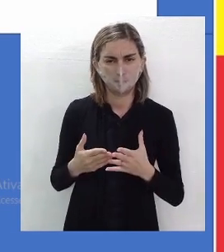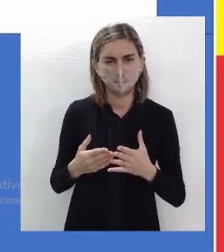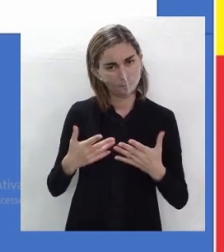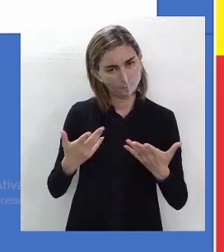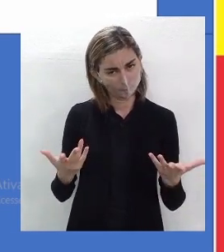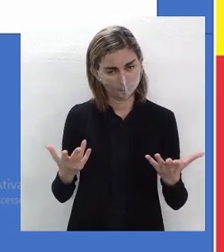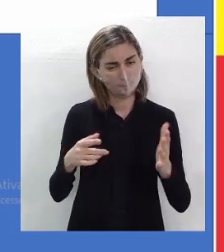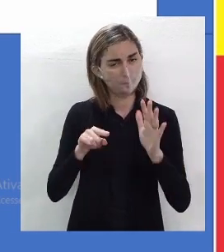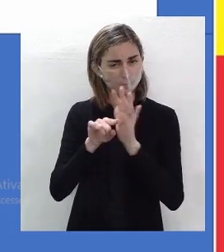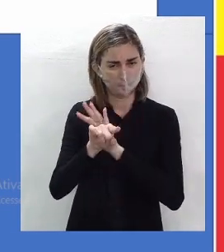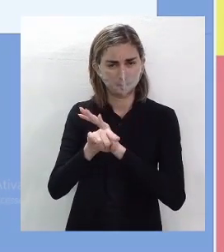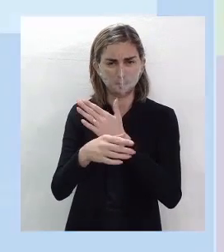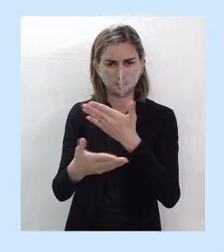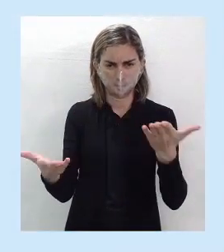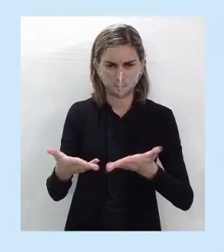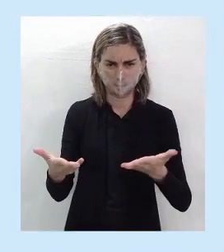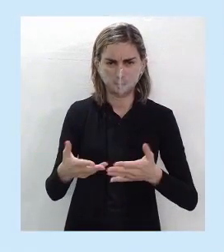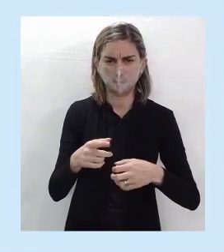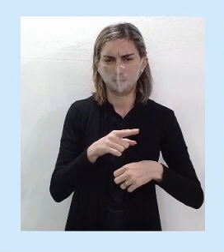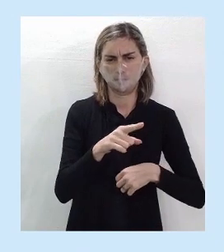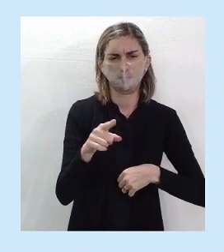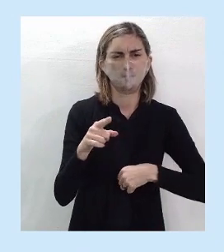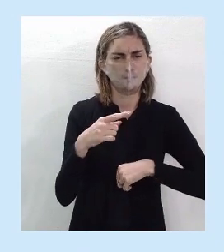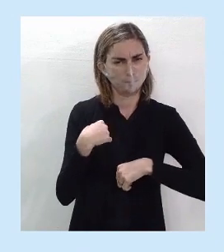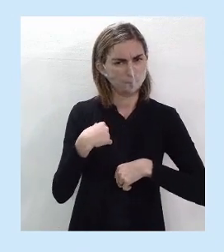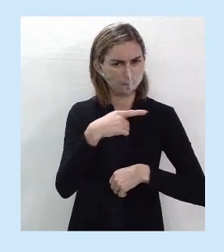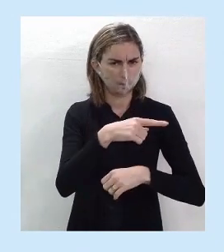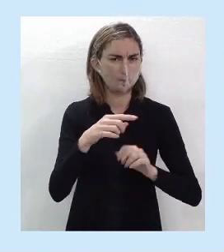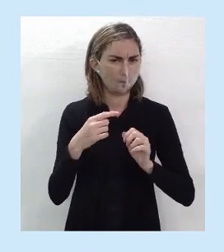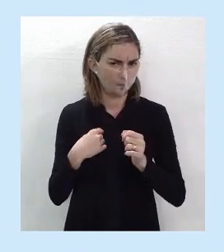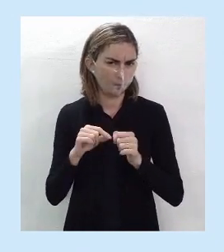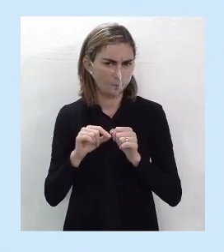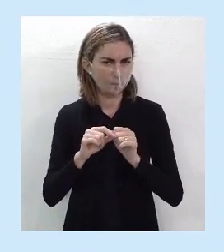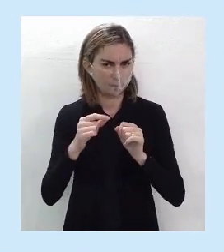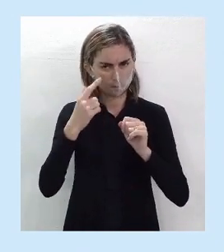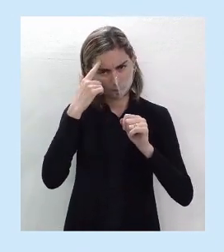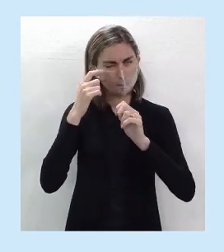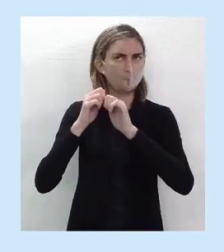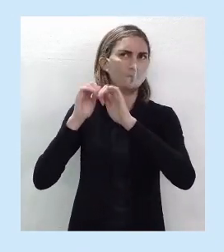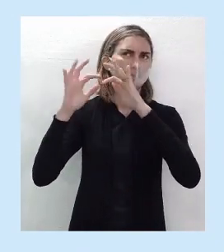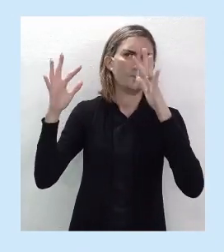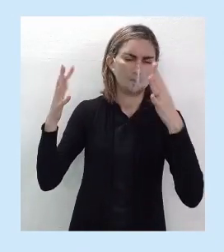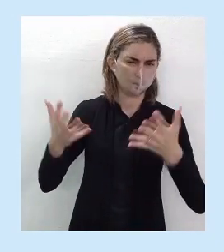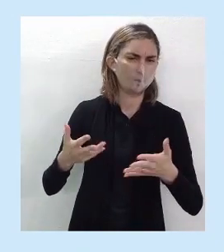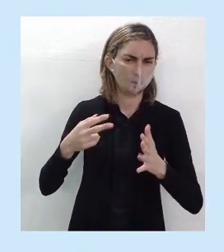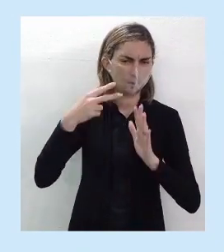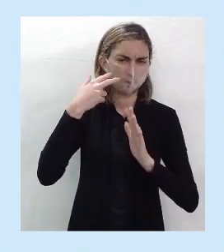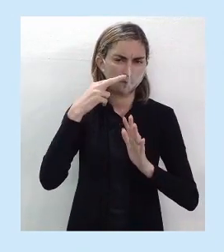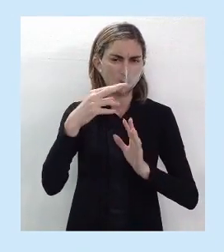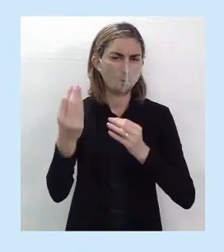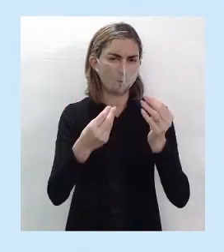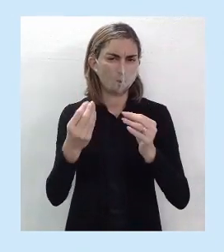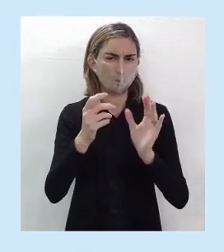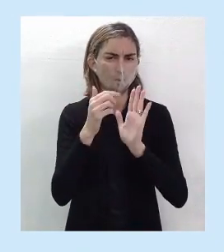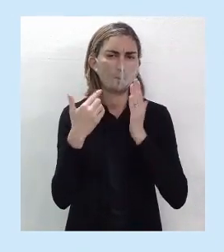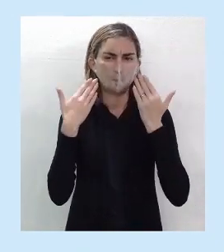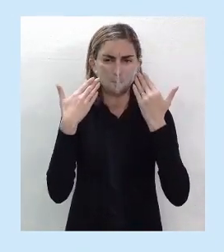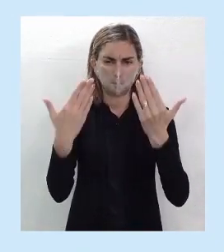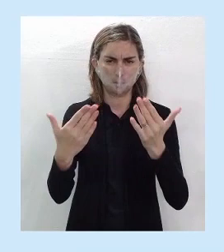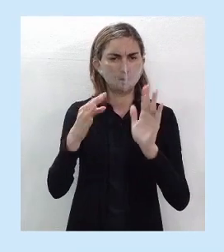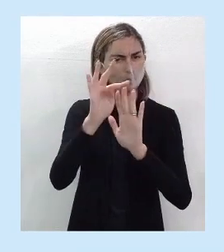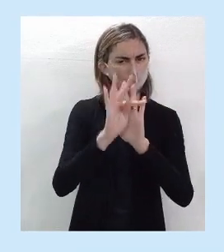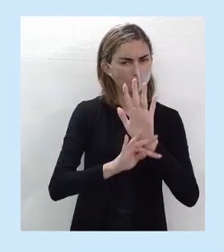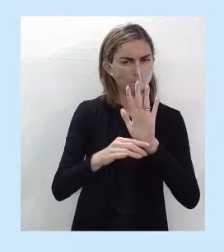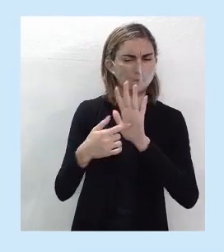A pergunta agora para você é a seguinte: será que fez um pouquinho mais de sentido agora que a gente viu como o Ziraldo apresentou